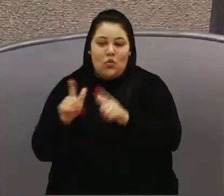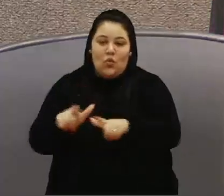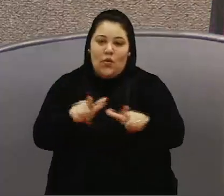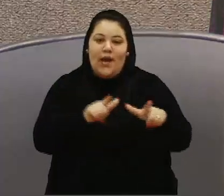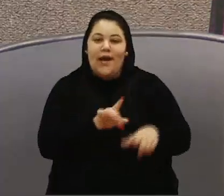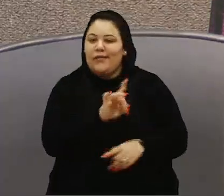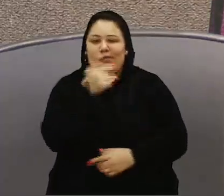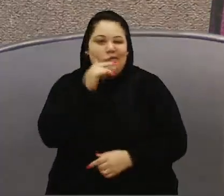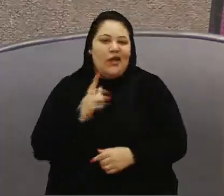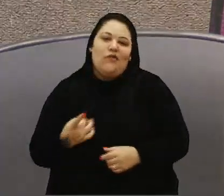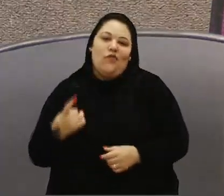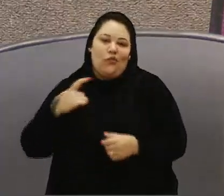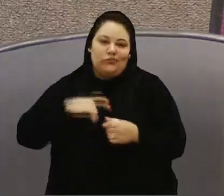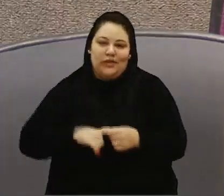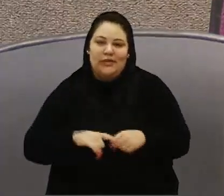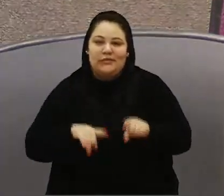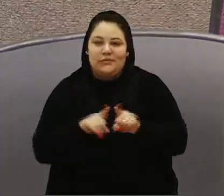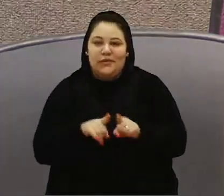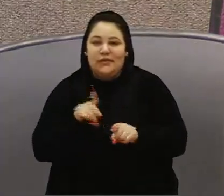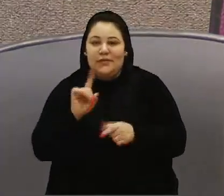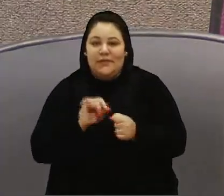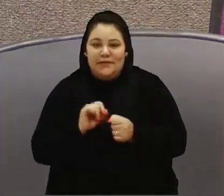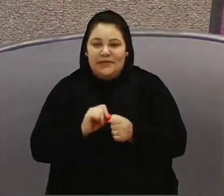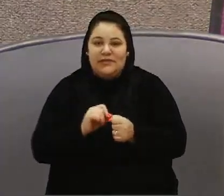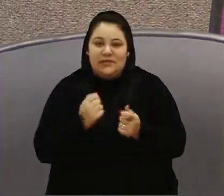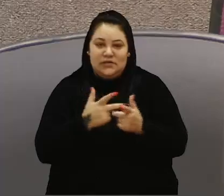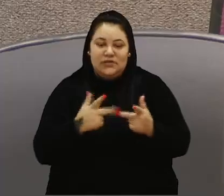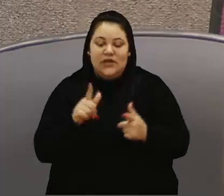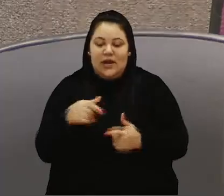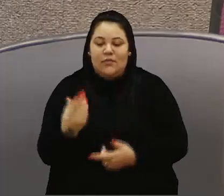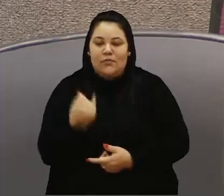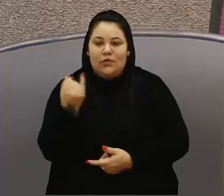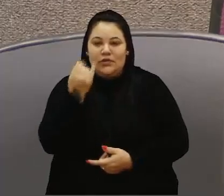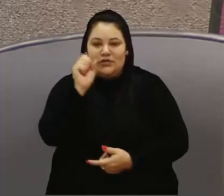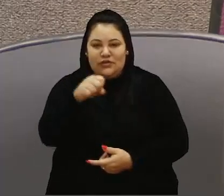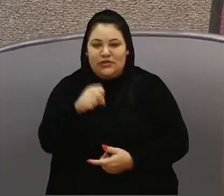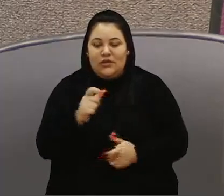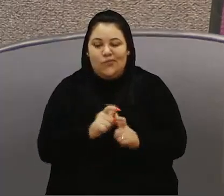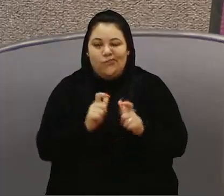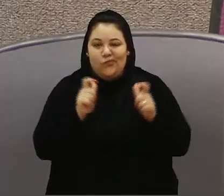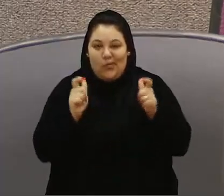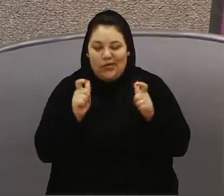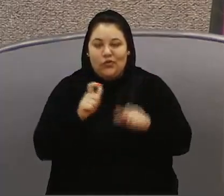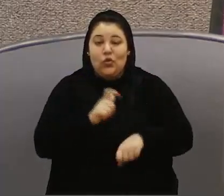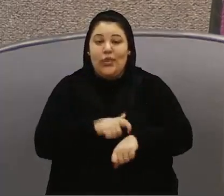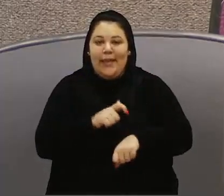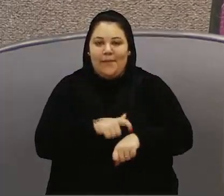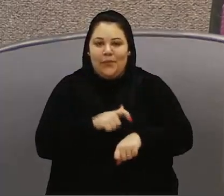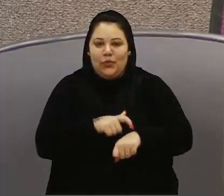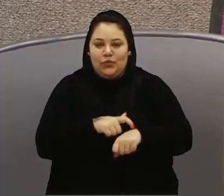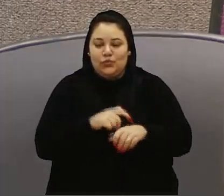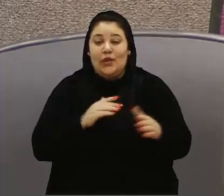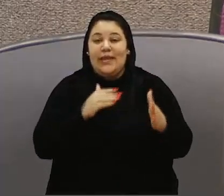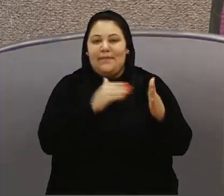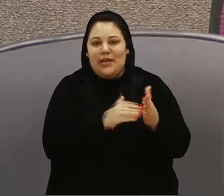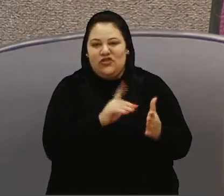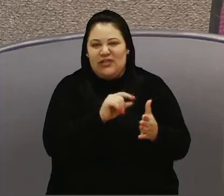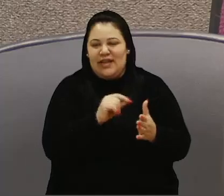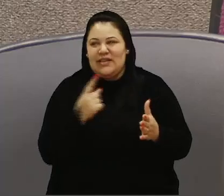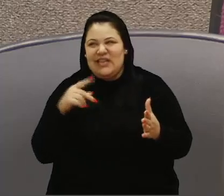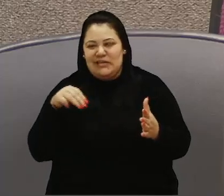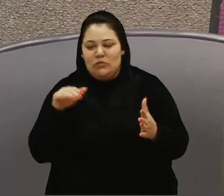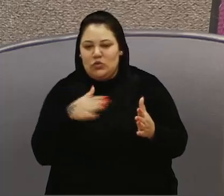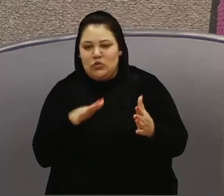consegue retornar ali para fazer isso, então é muito importante esse aumento da tolerância em minutos, de 10 a 15 minutos.